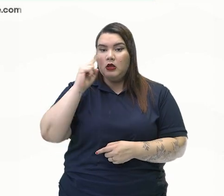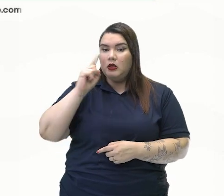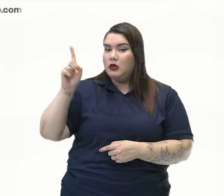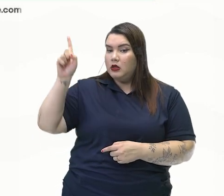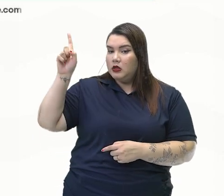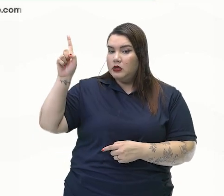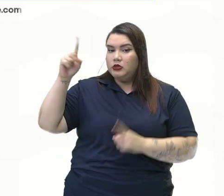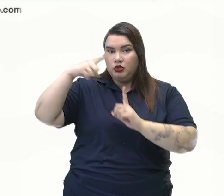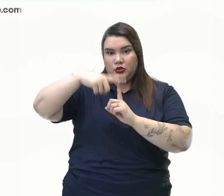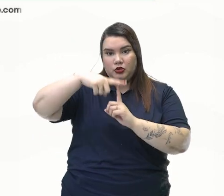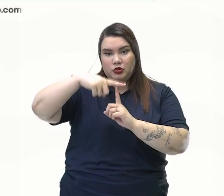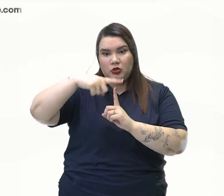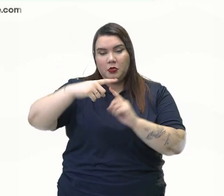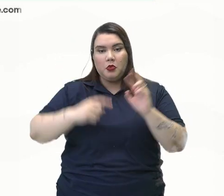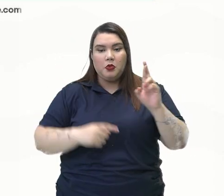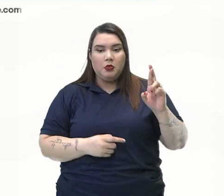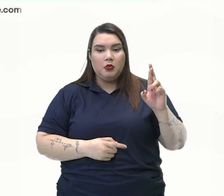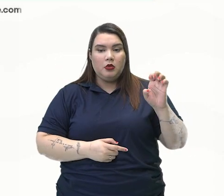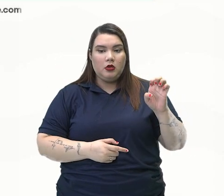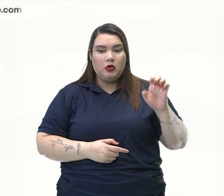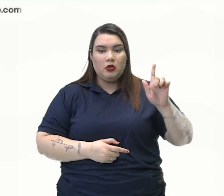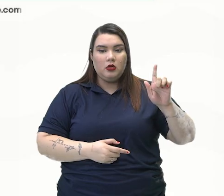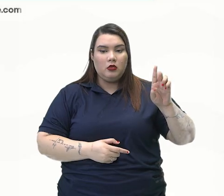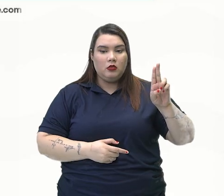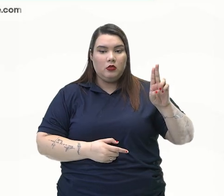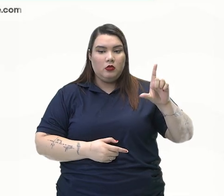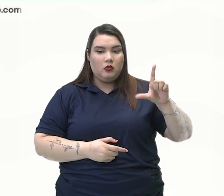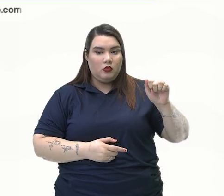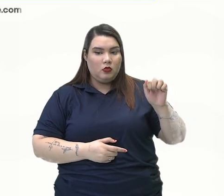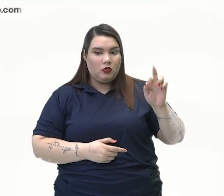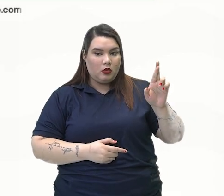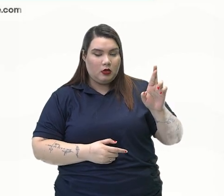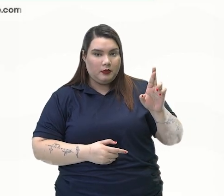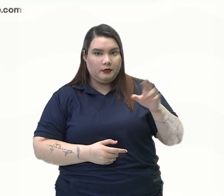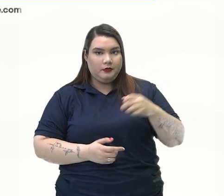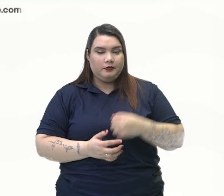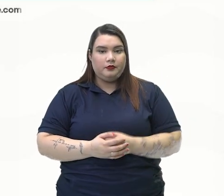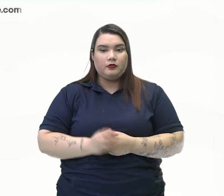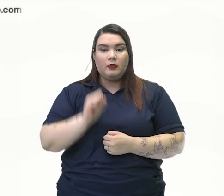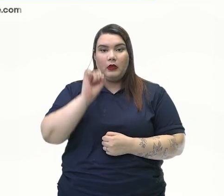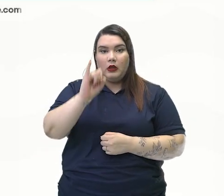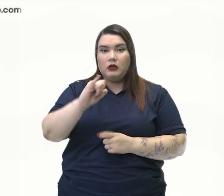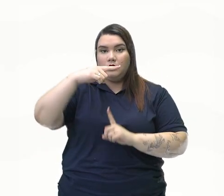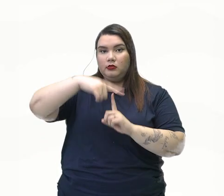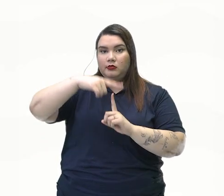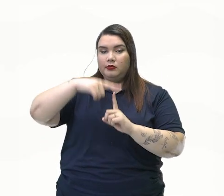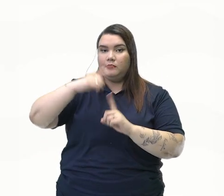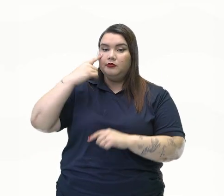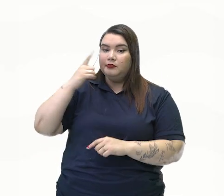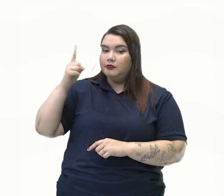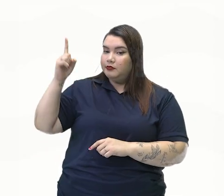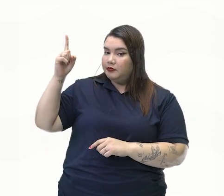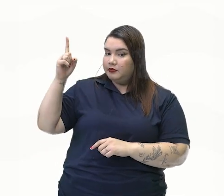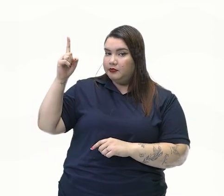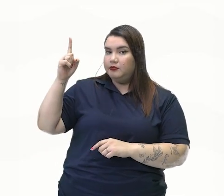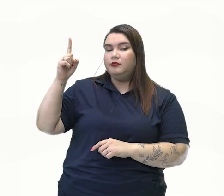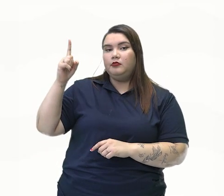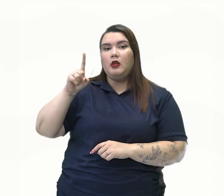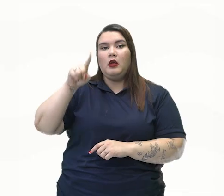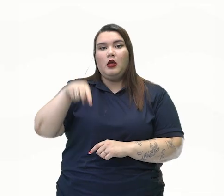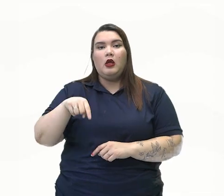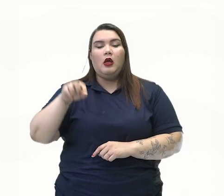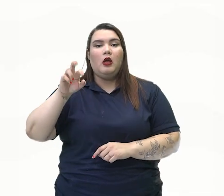uma poça d'água, eu estou observando uma reflexão regular da luz. Agora,